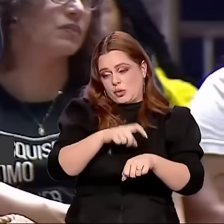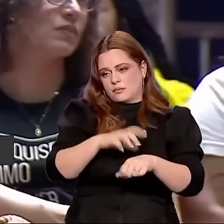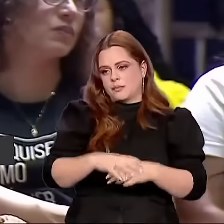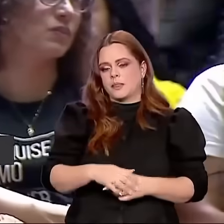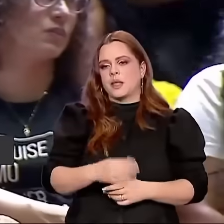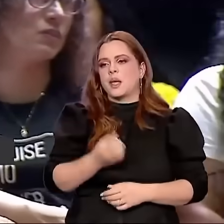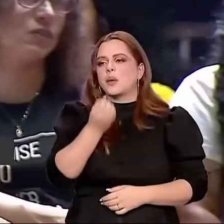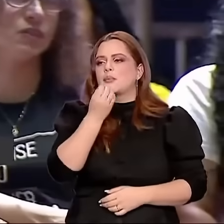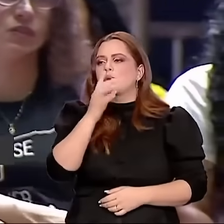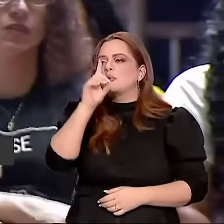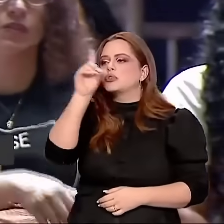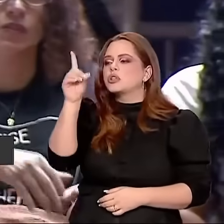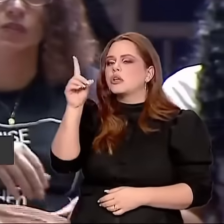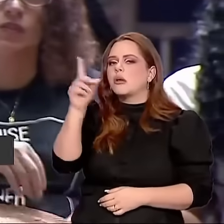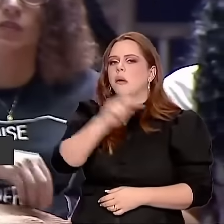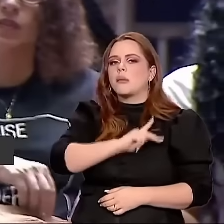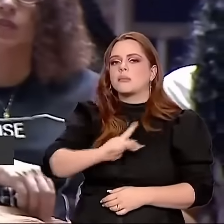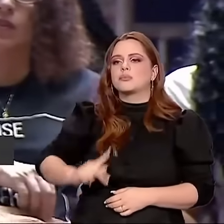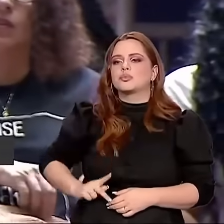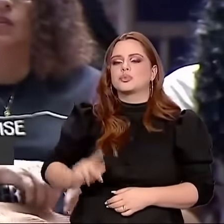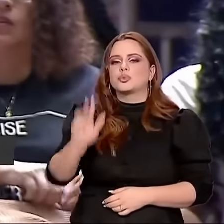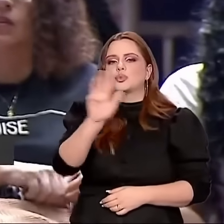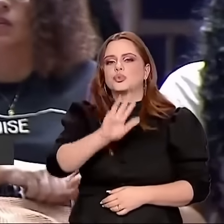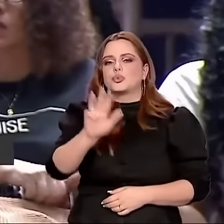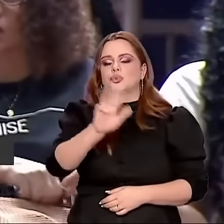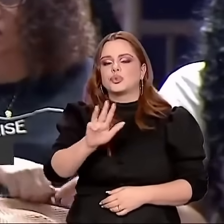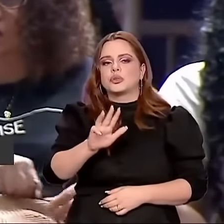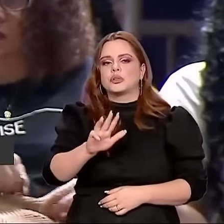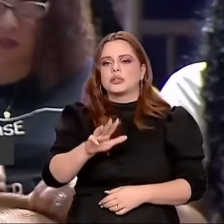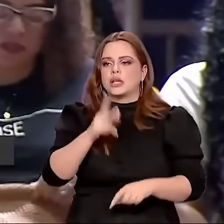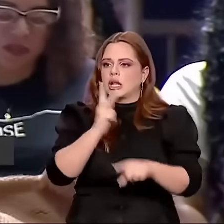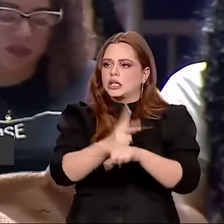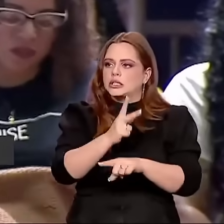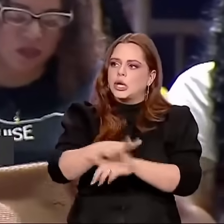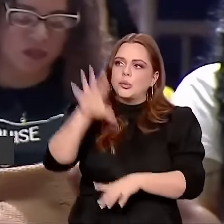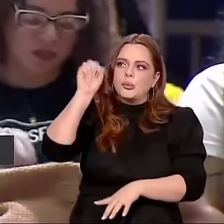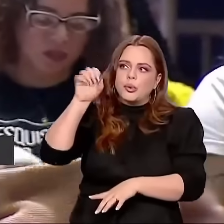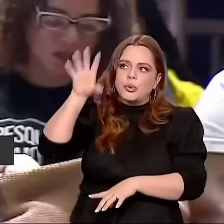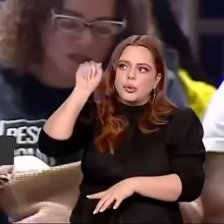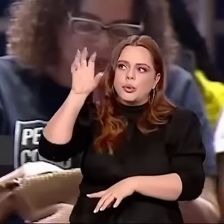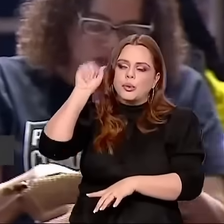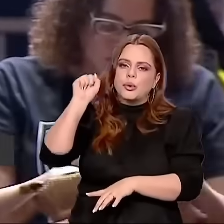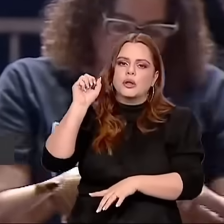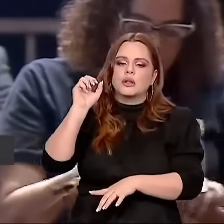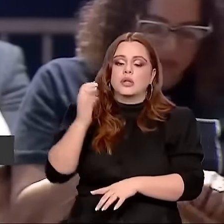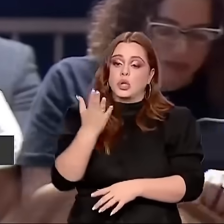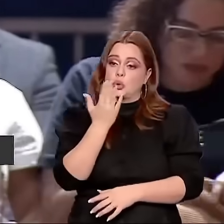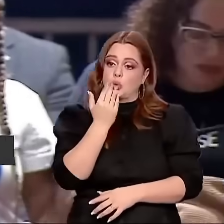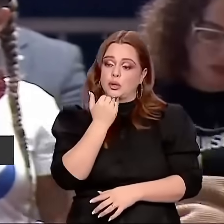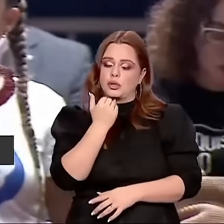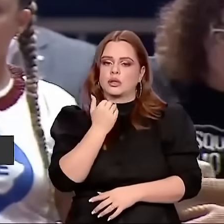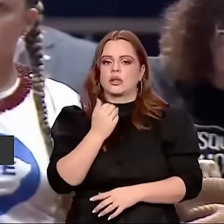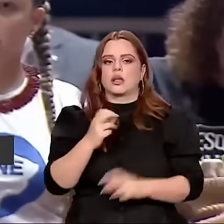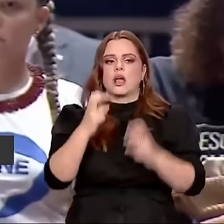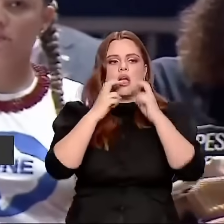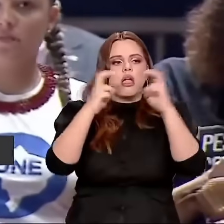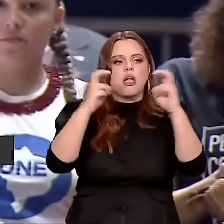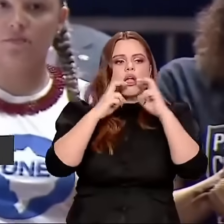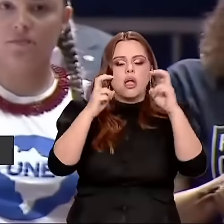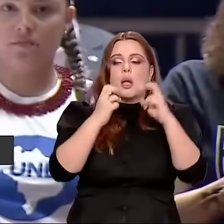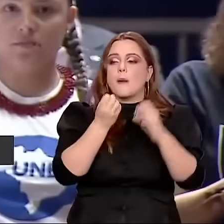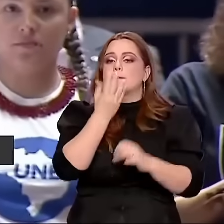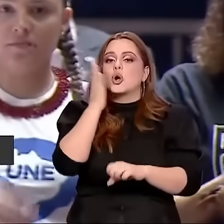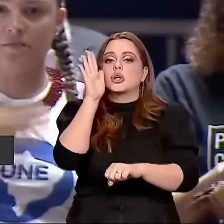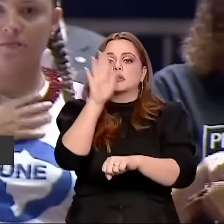gritarem bom dia, presidente Lula. Na hora do almoço, eu ouvia vocês gritarem boa tarde,